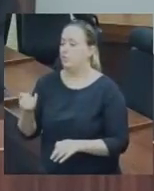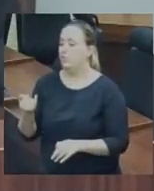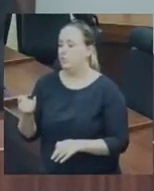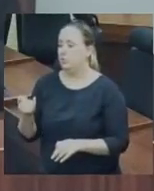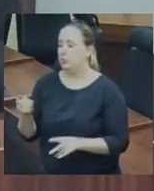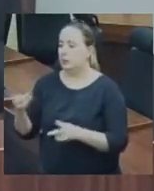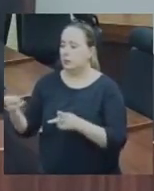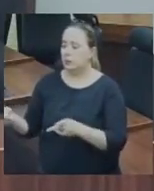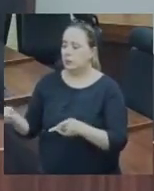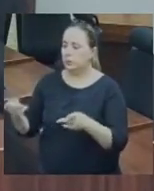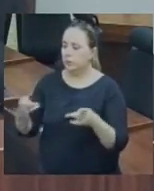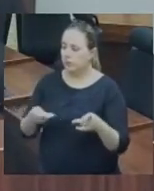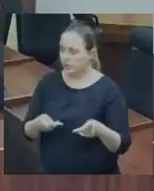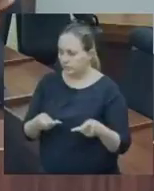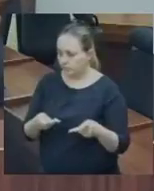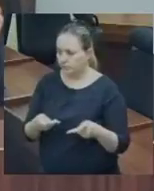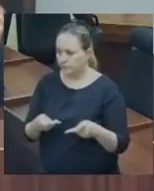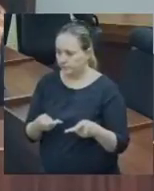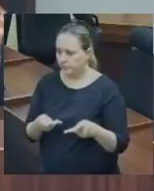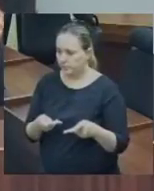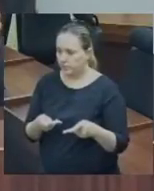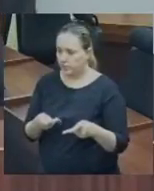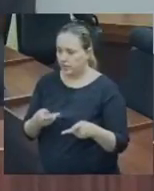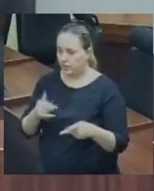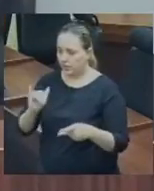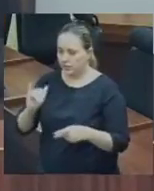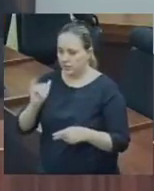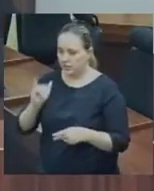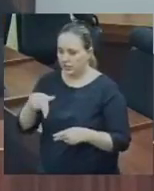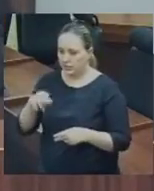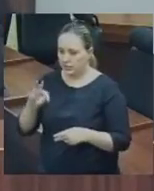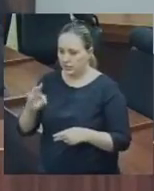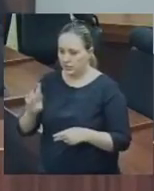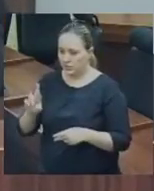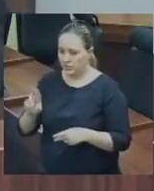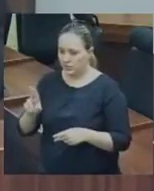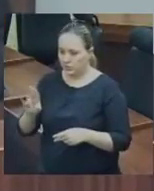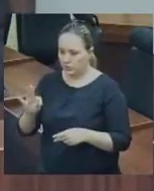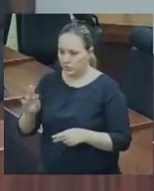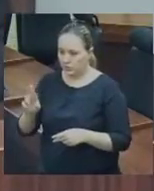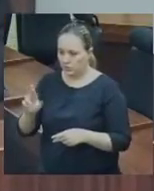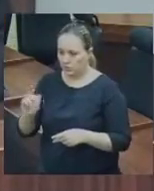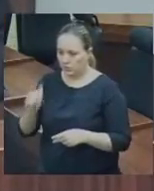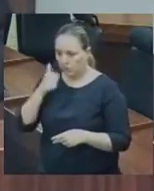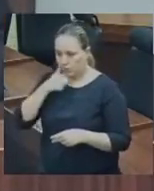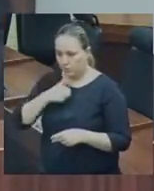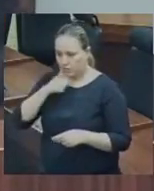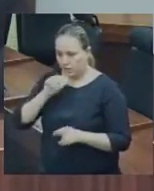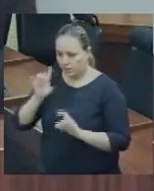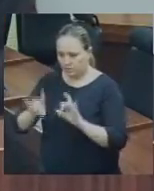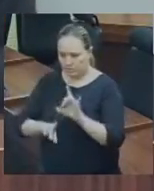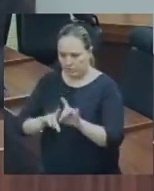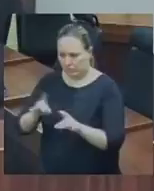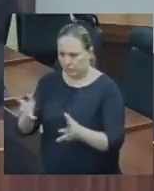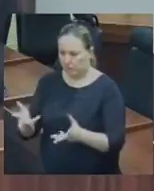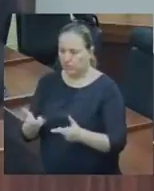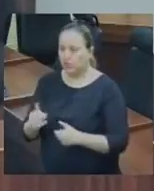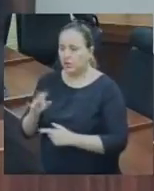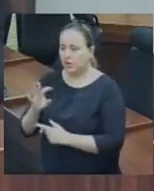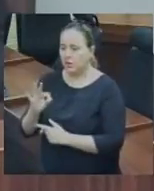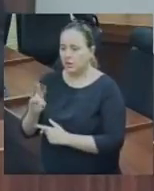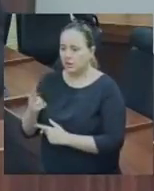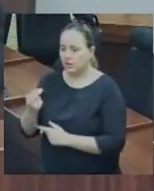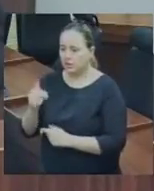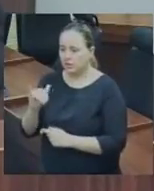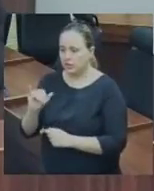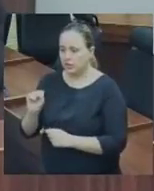convidamos a aaa a instrutora quero um especialista muito experimentado na qe a thaís frota altura